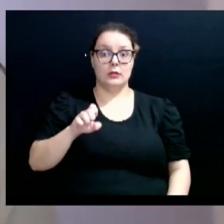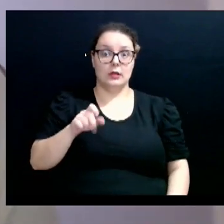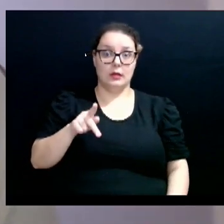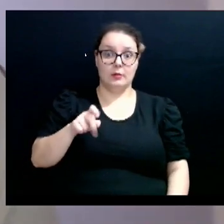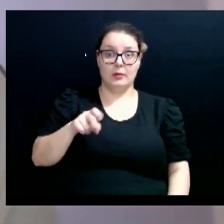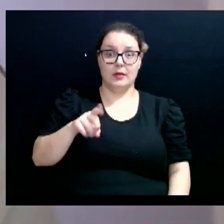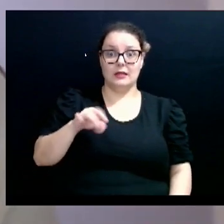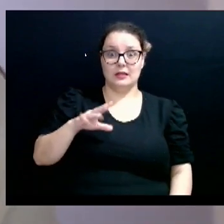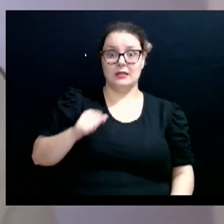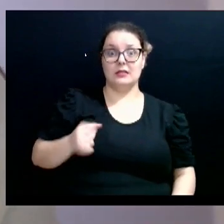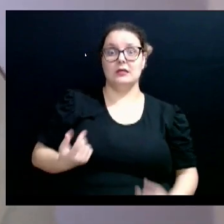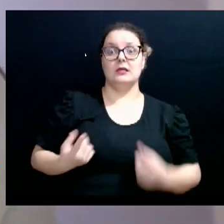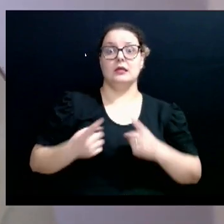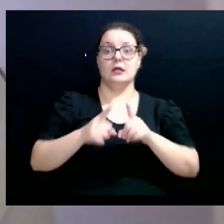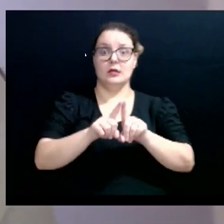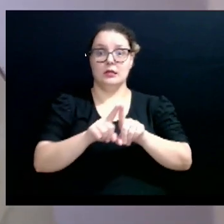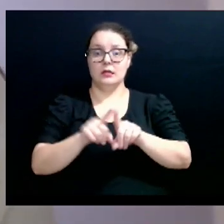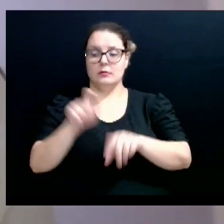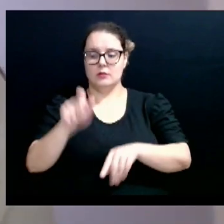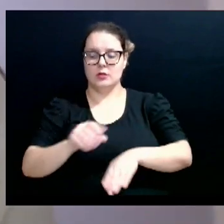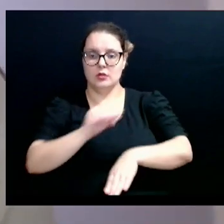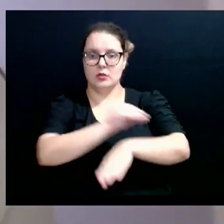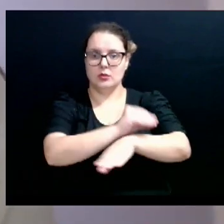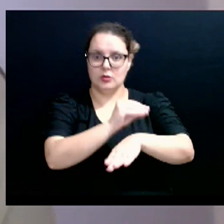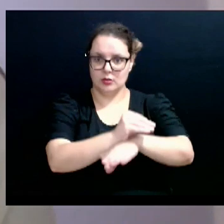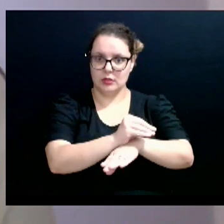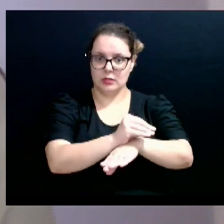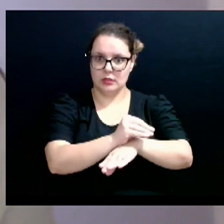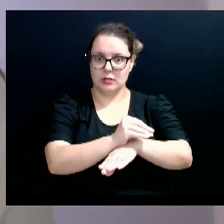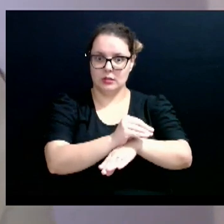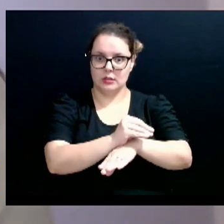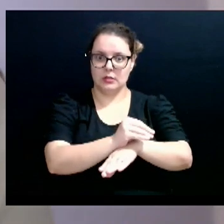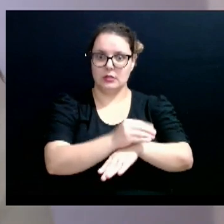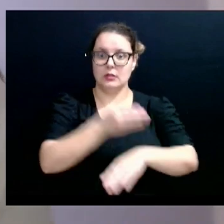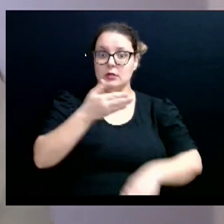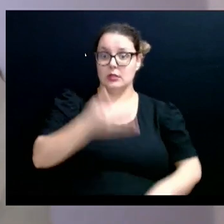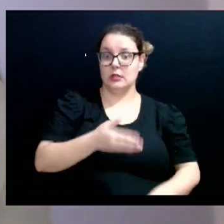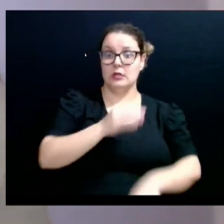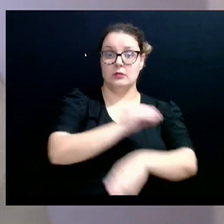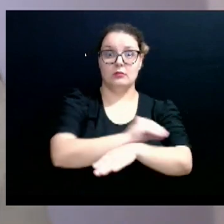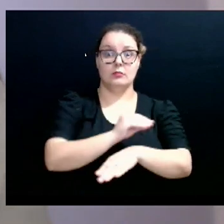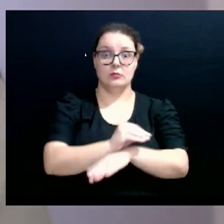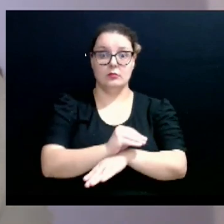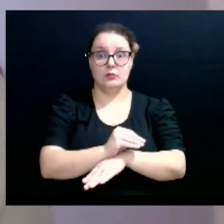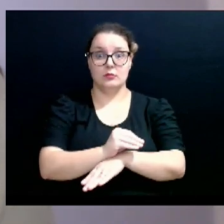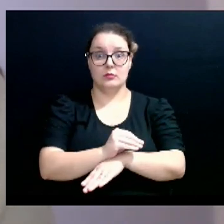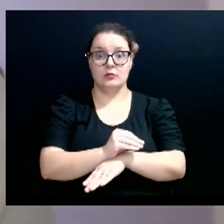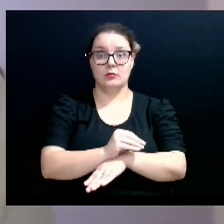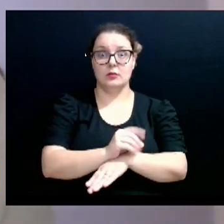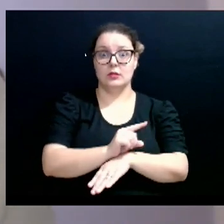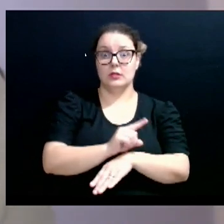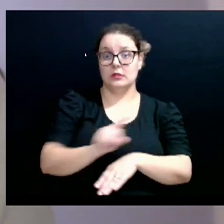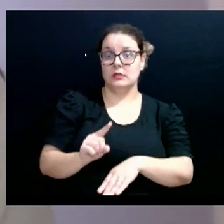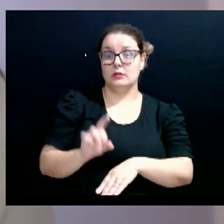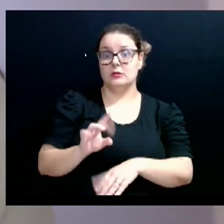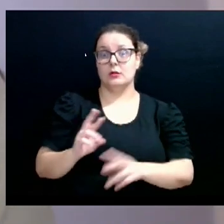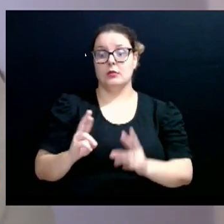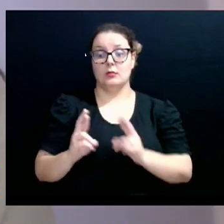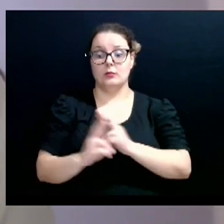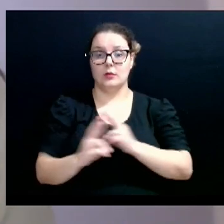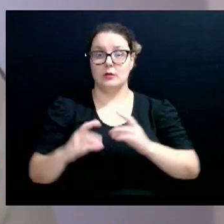que cuida do outro, ele está ali cuidando não mais como já um relacionamento de amoroso, já saiu de um